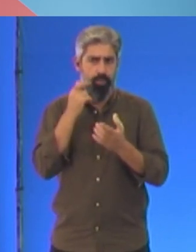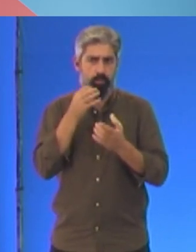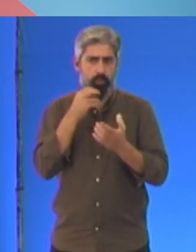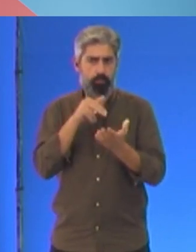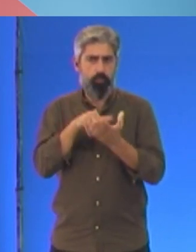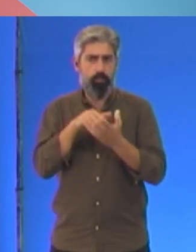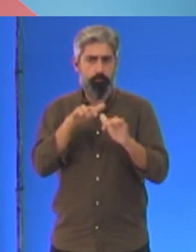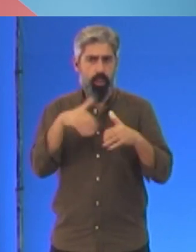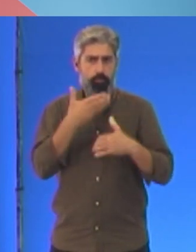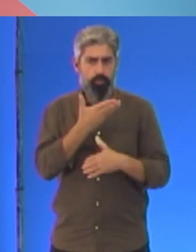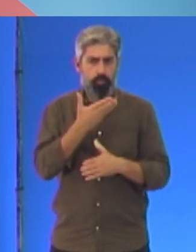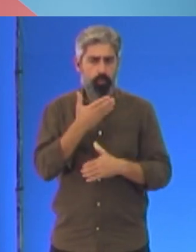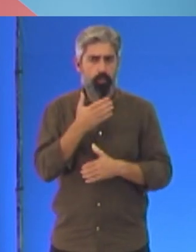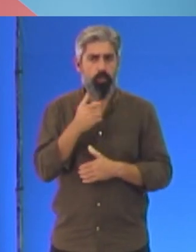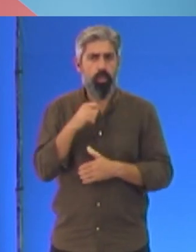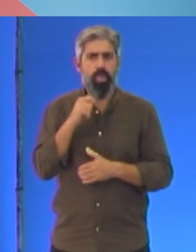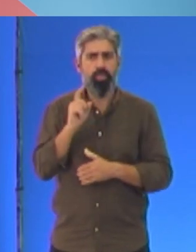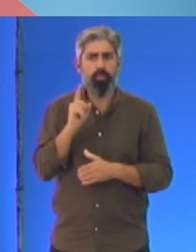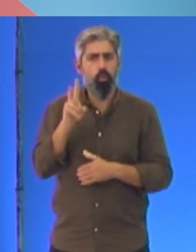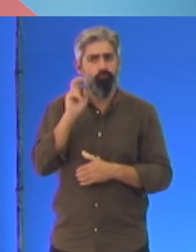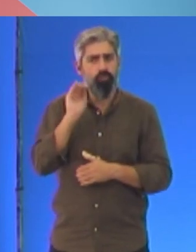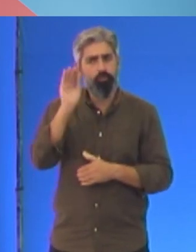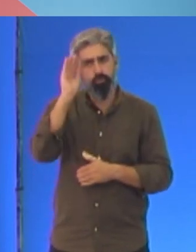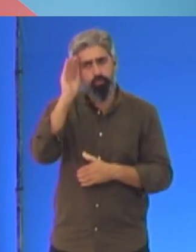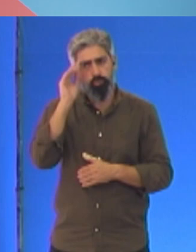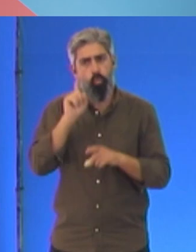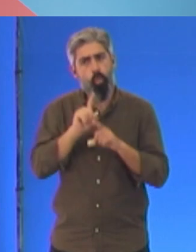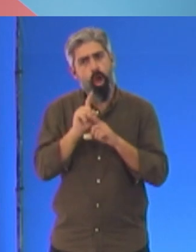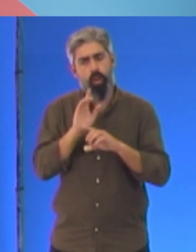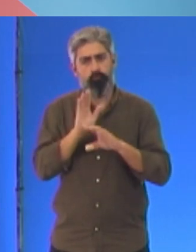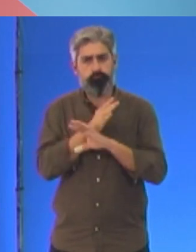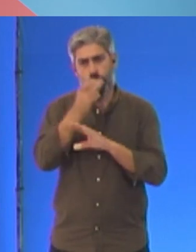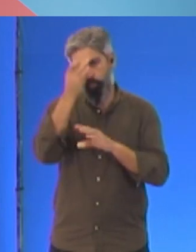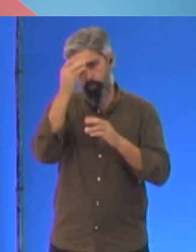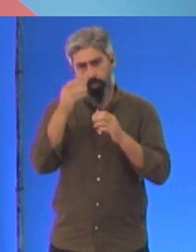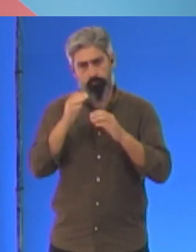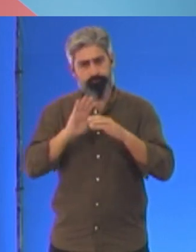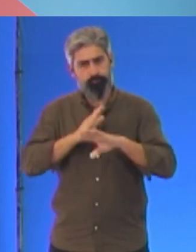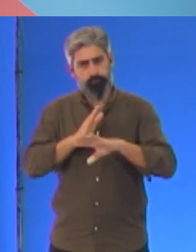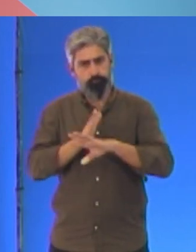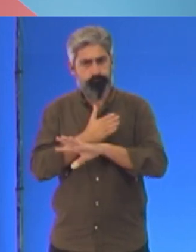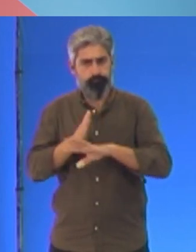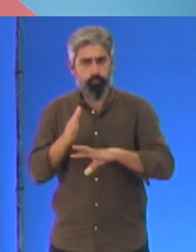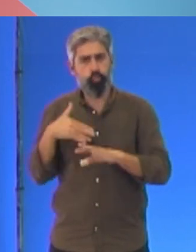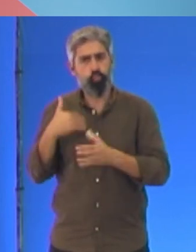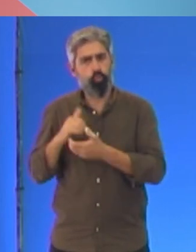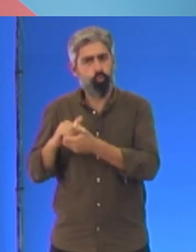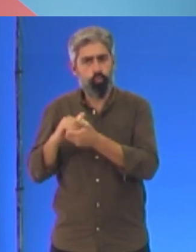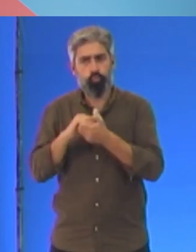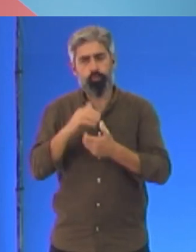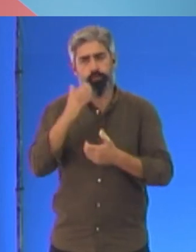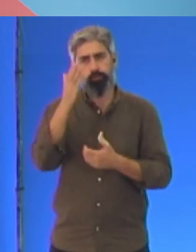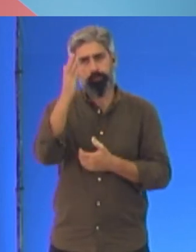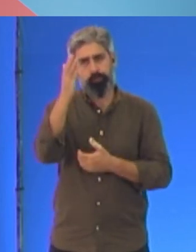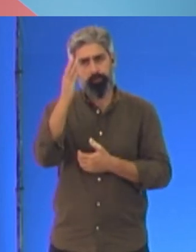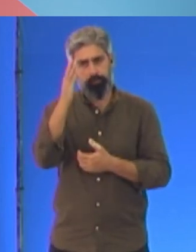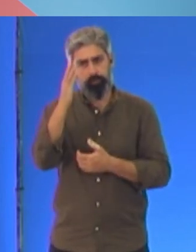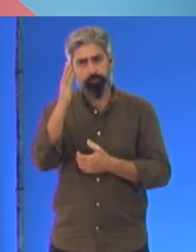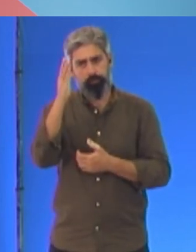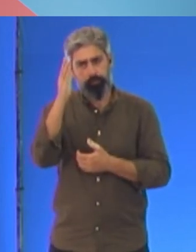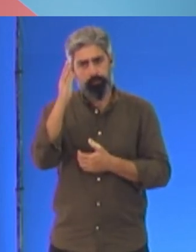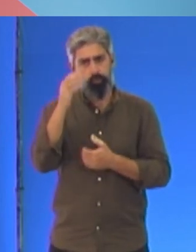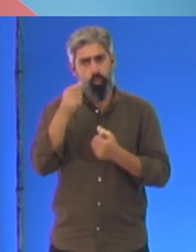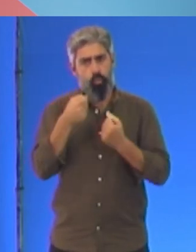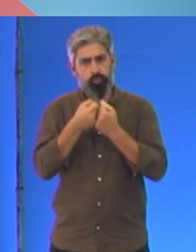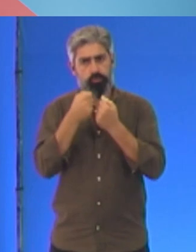disto não ouvimos ainda uma única palavra de demarcação e de toda a realidade com aquela com aquela com com